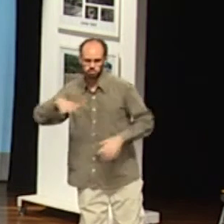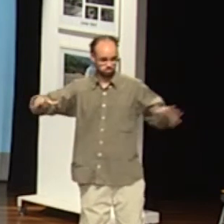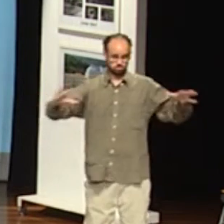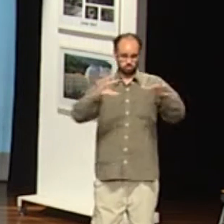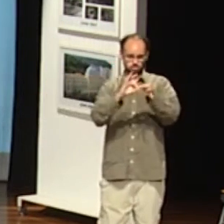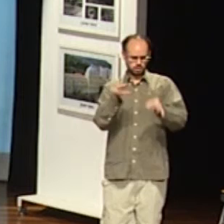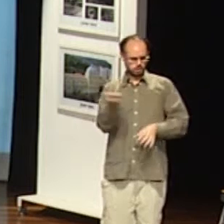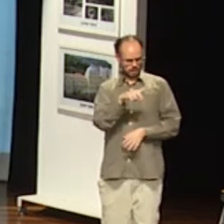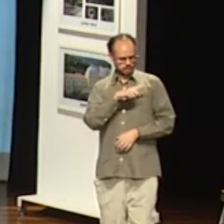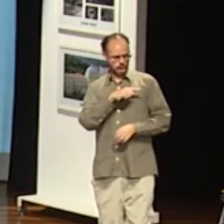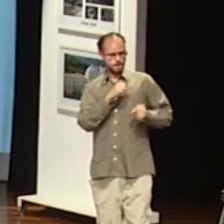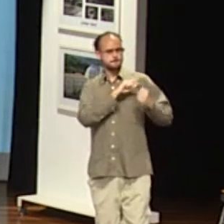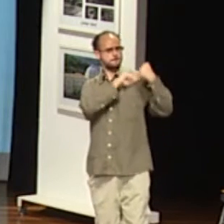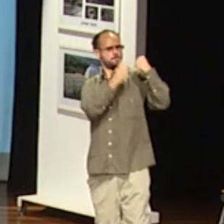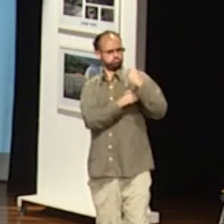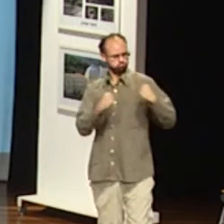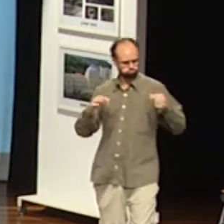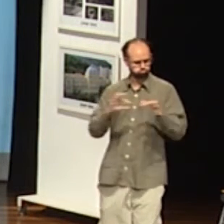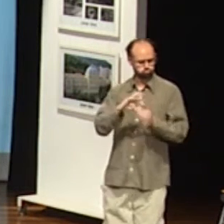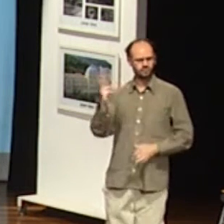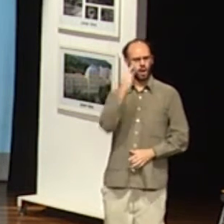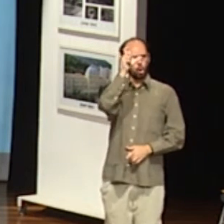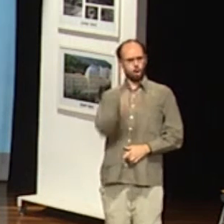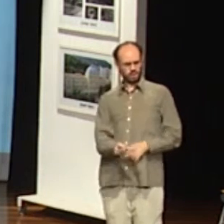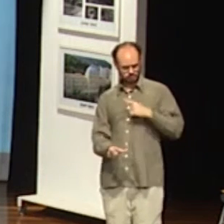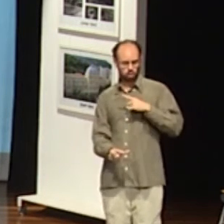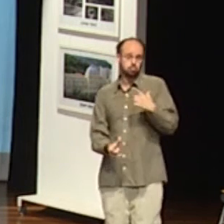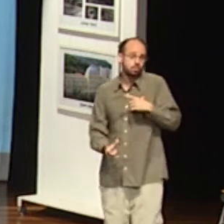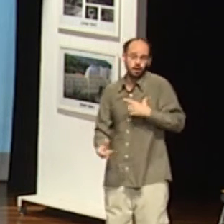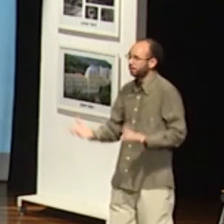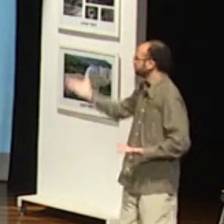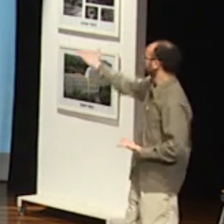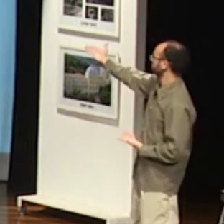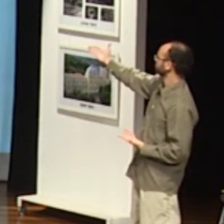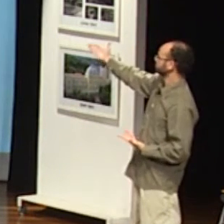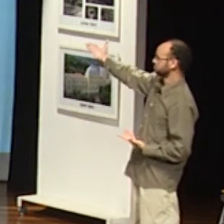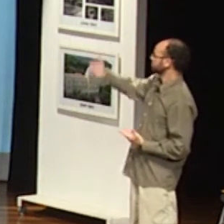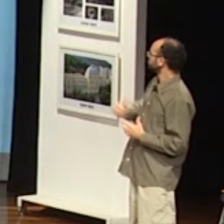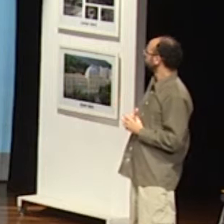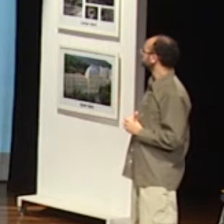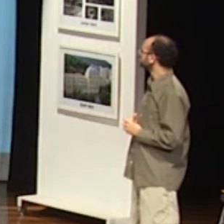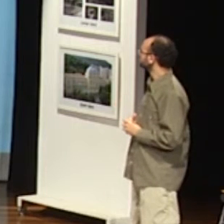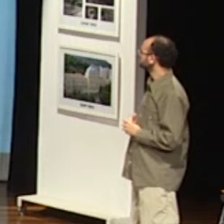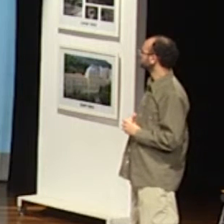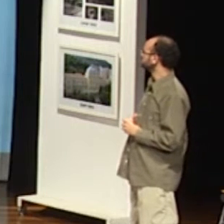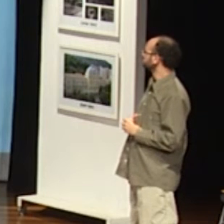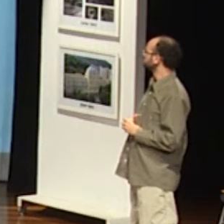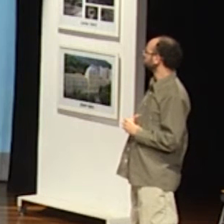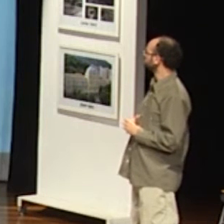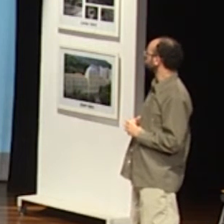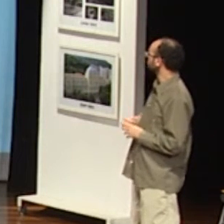E a questão dos surdos e do deficiente auditivo, como fica essa